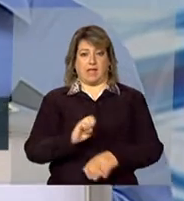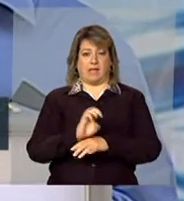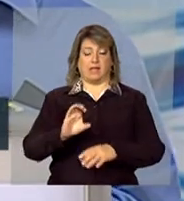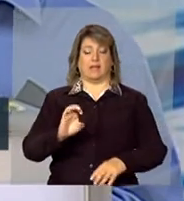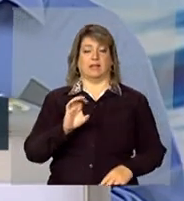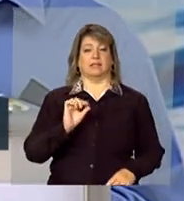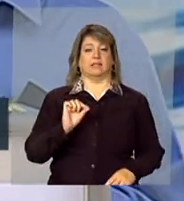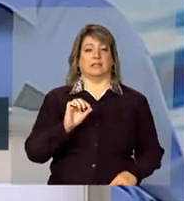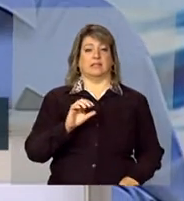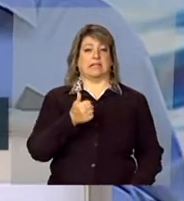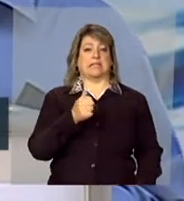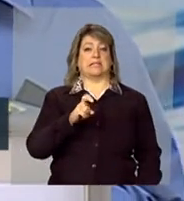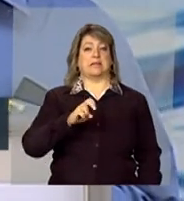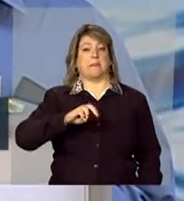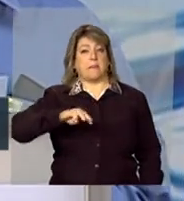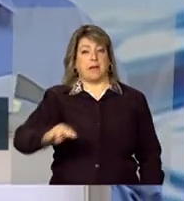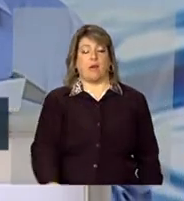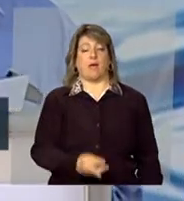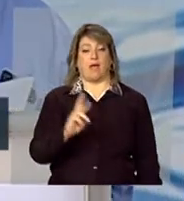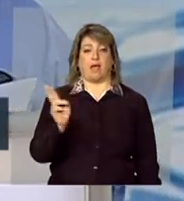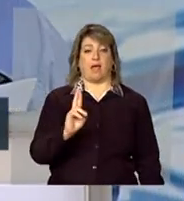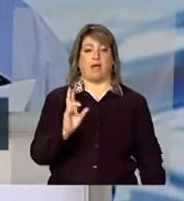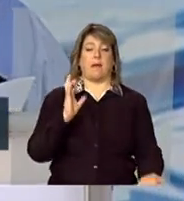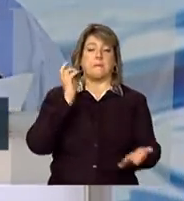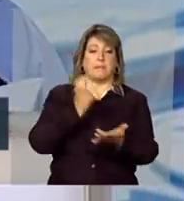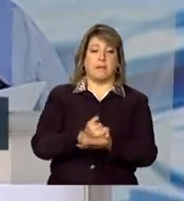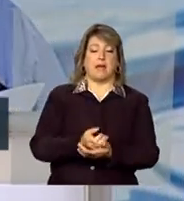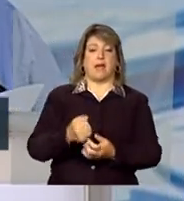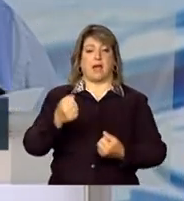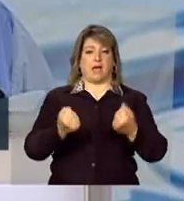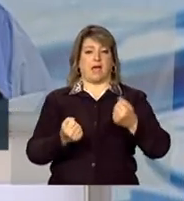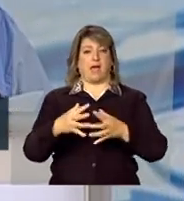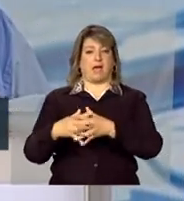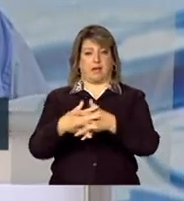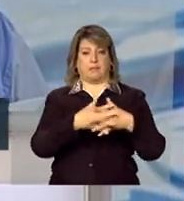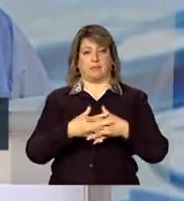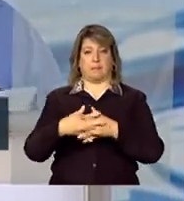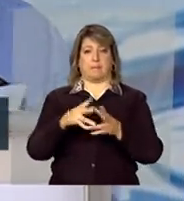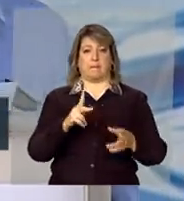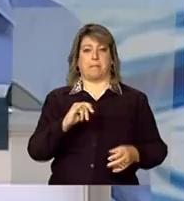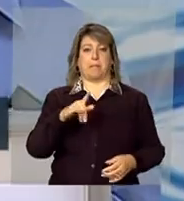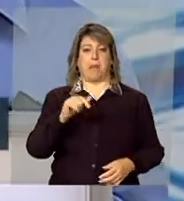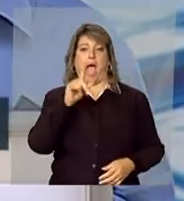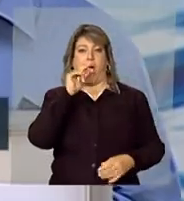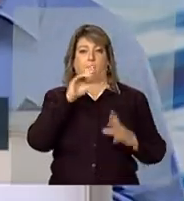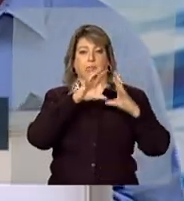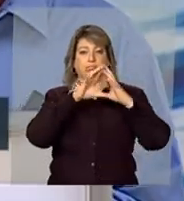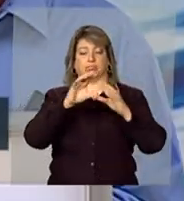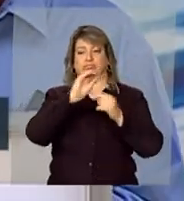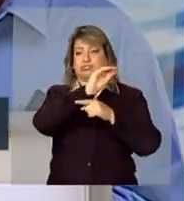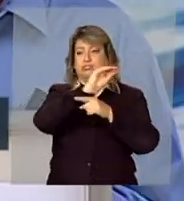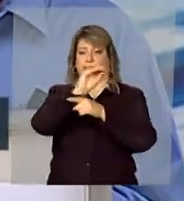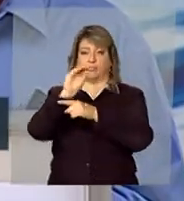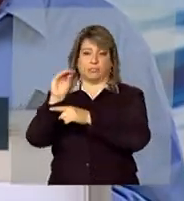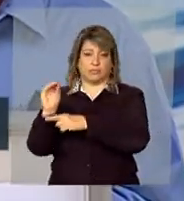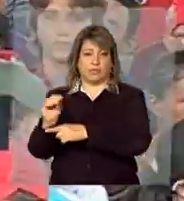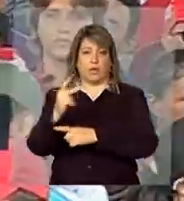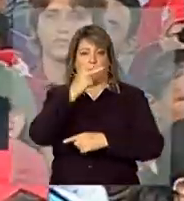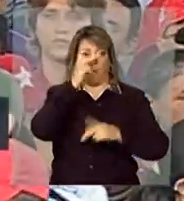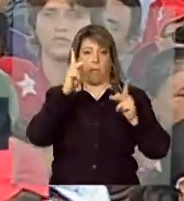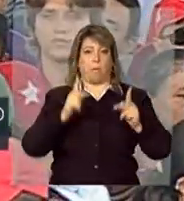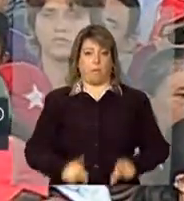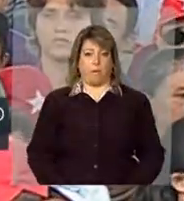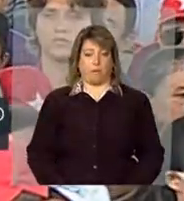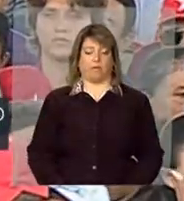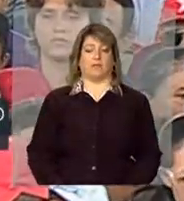reais para contratar carros-pipas, para assistir a população nas primeiras necessidades.